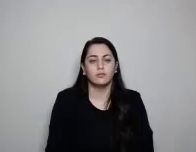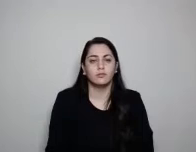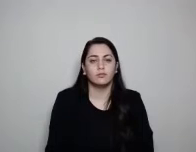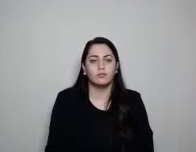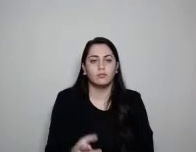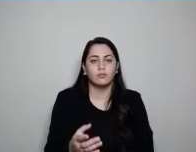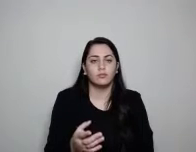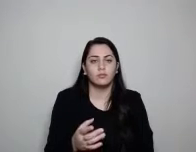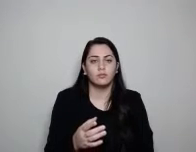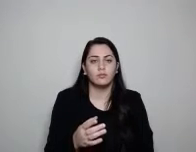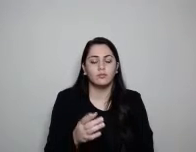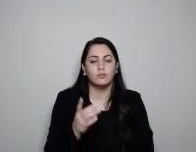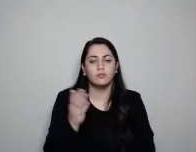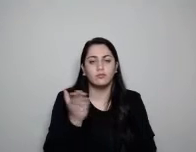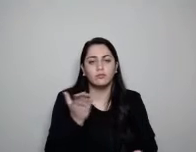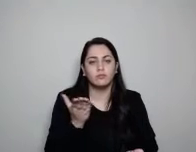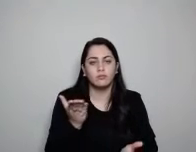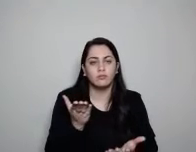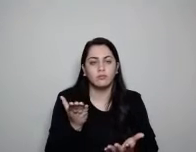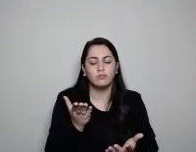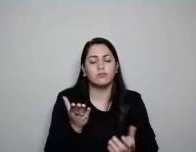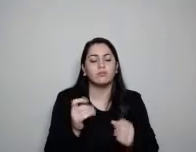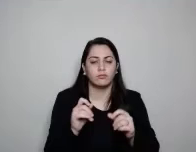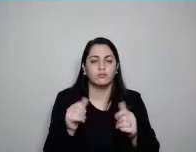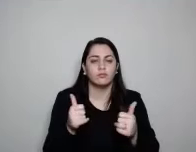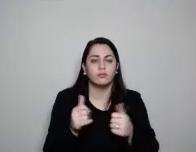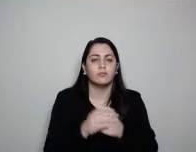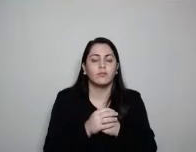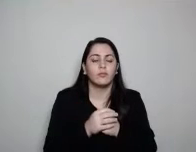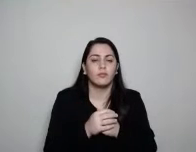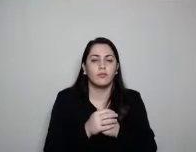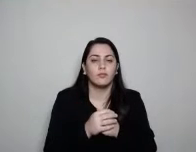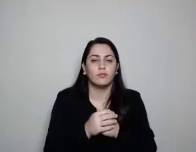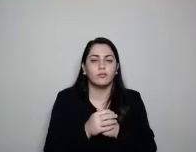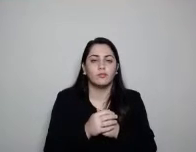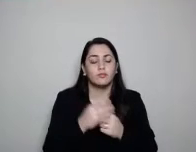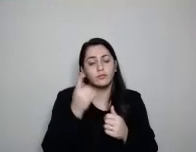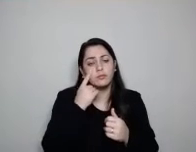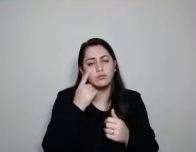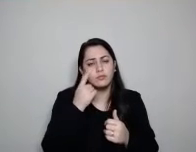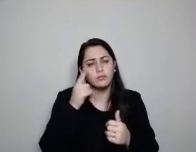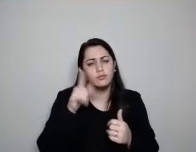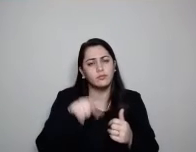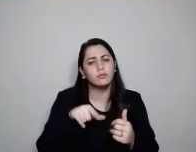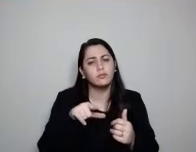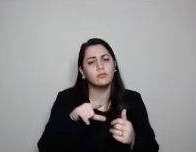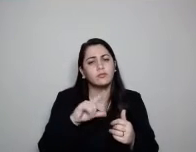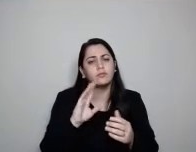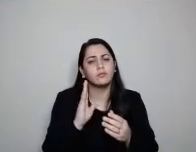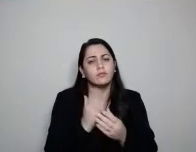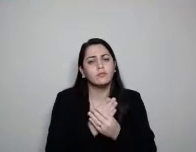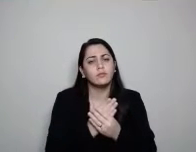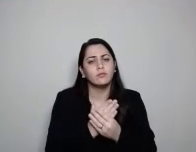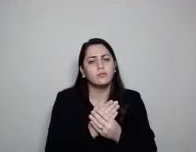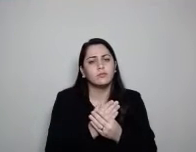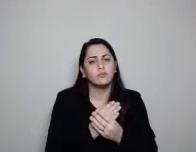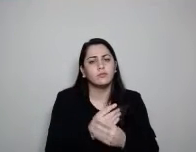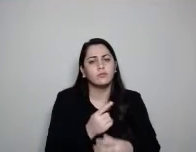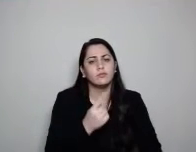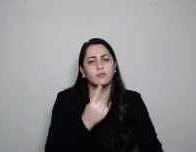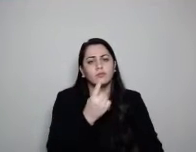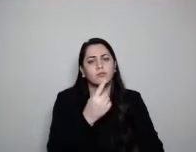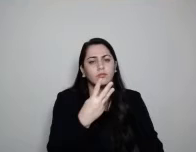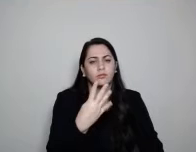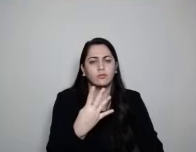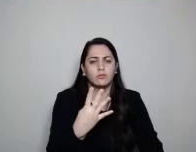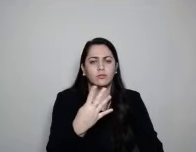Doutor Vinícius. Oi. Eu vou reanalisar esse processo 136, que eu encontrei uma... 147. Encontrei